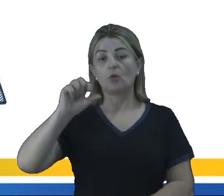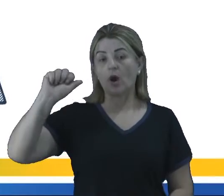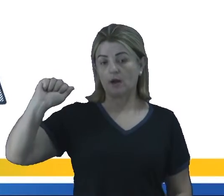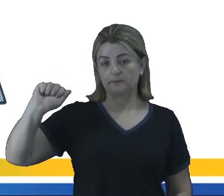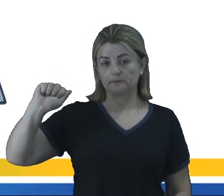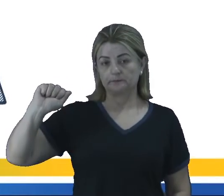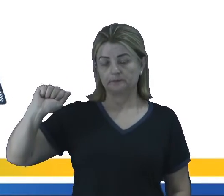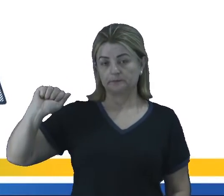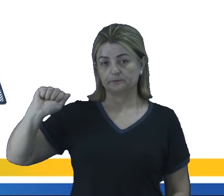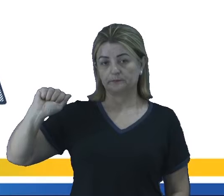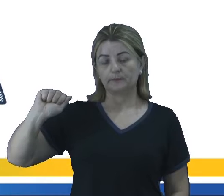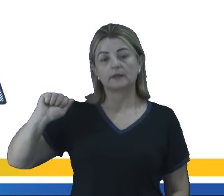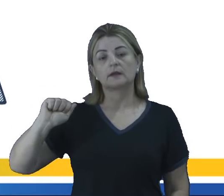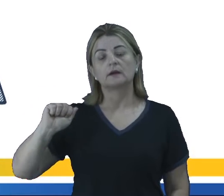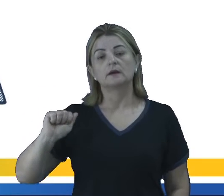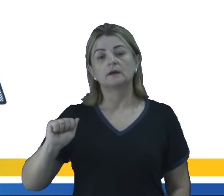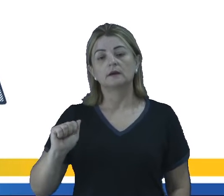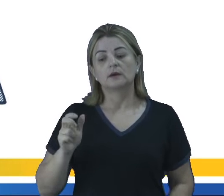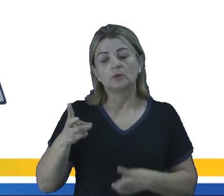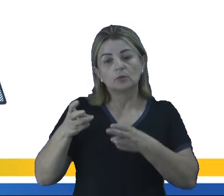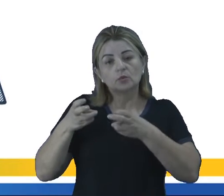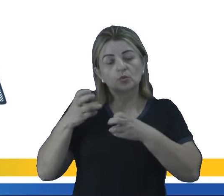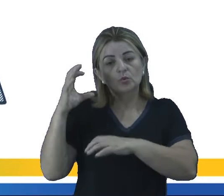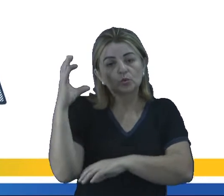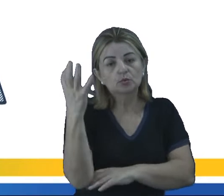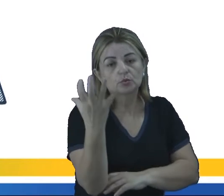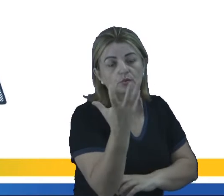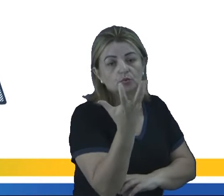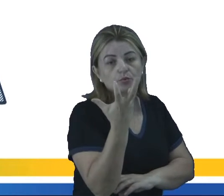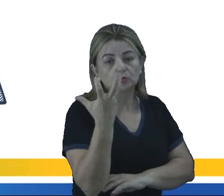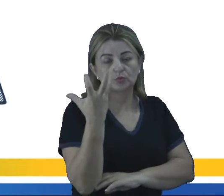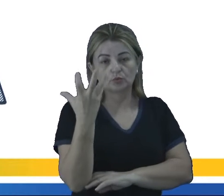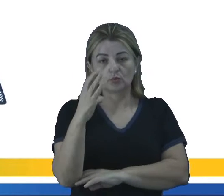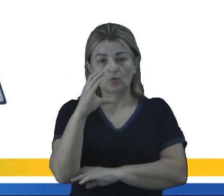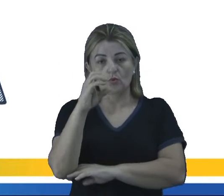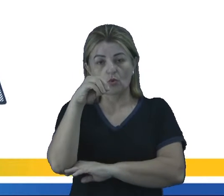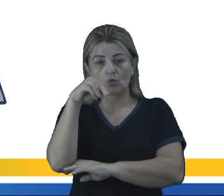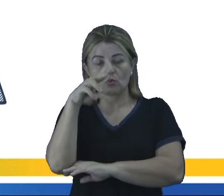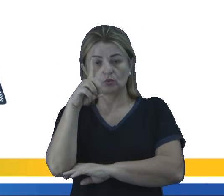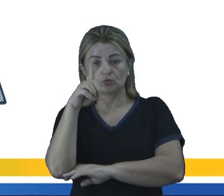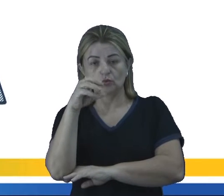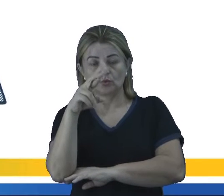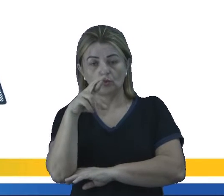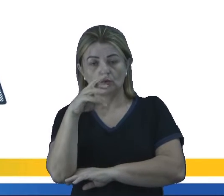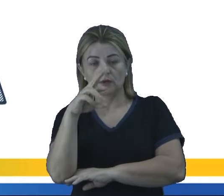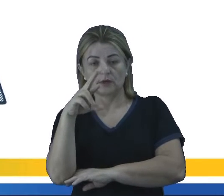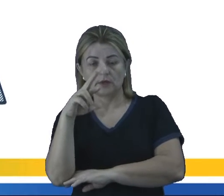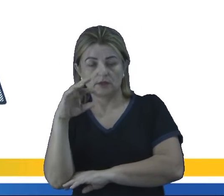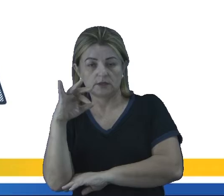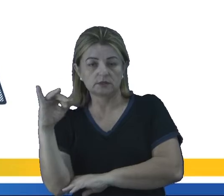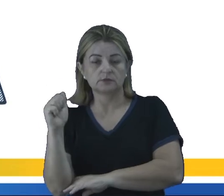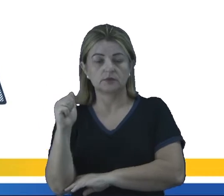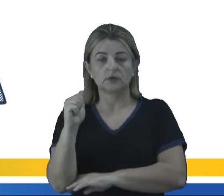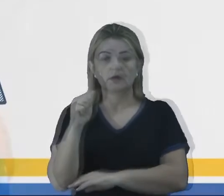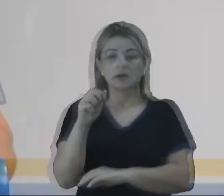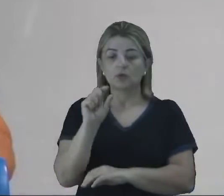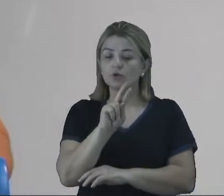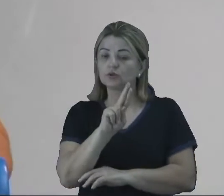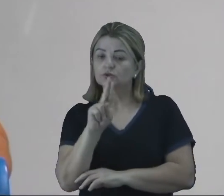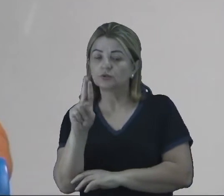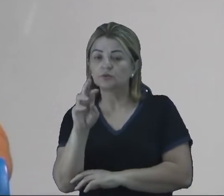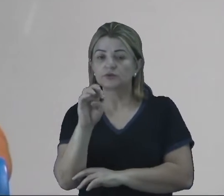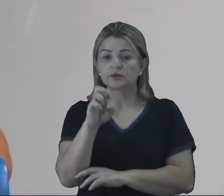ao texto A, revela distanciamento geográfico do poeta em relação à pátria. Será que é isso, gente? Eles